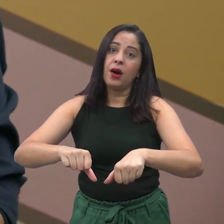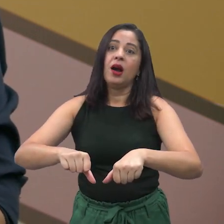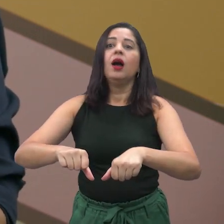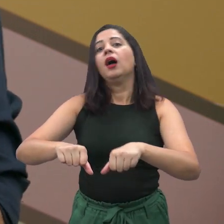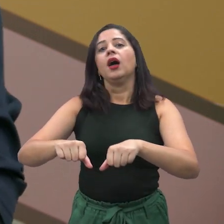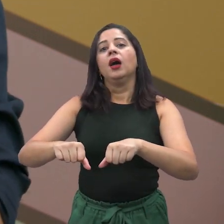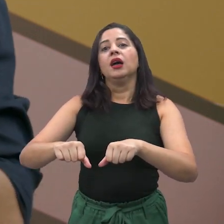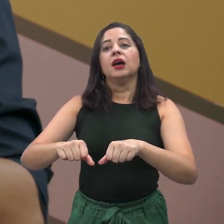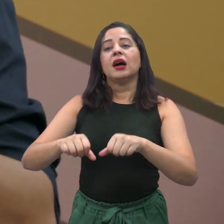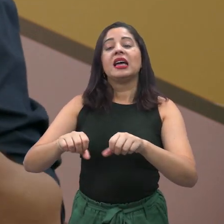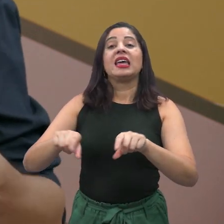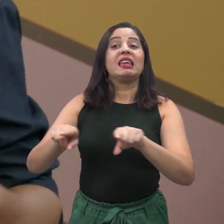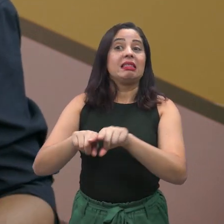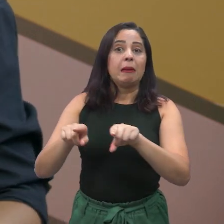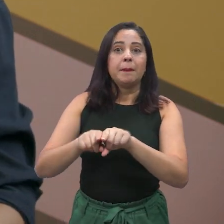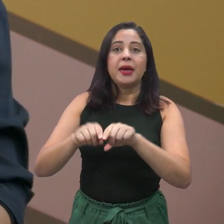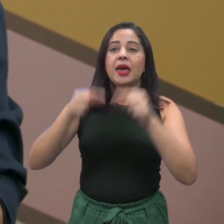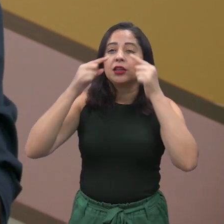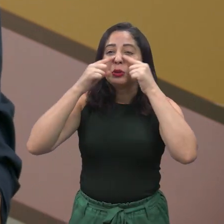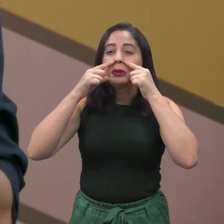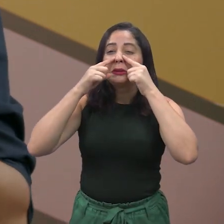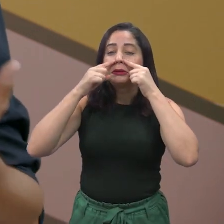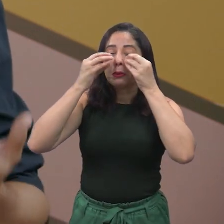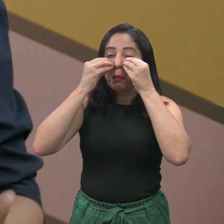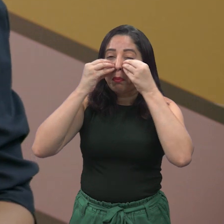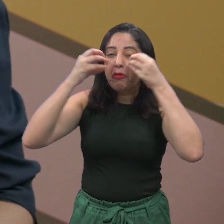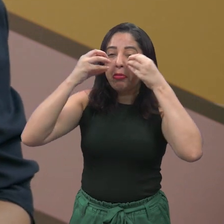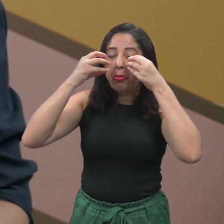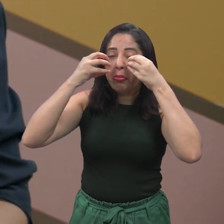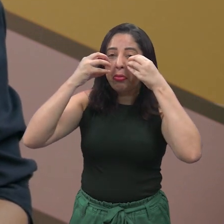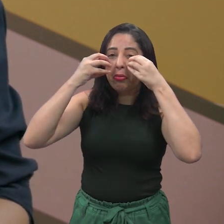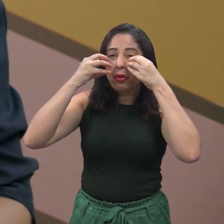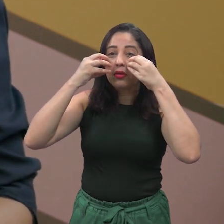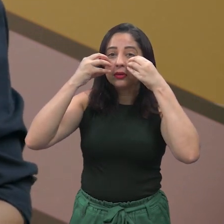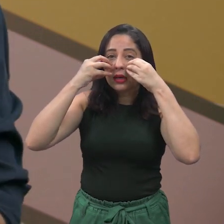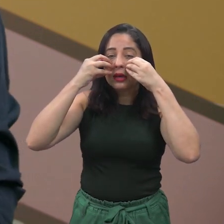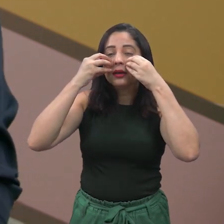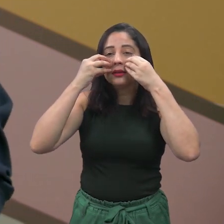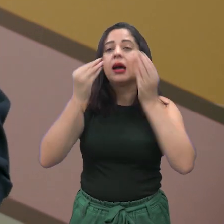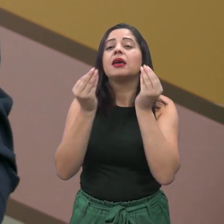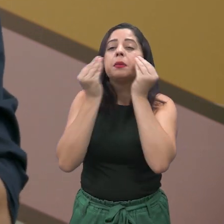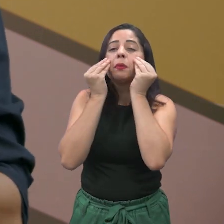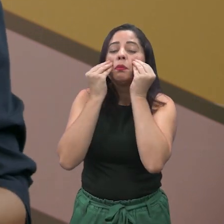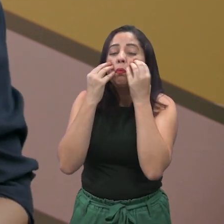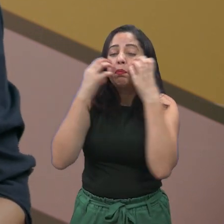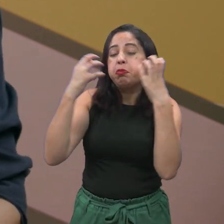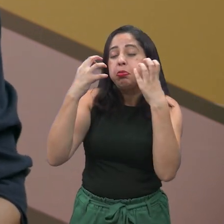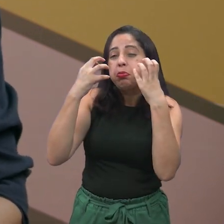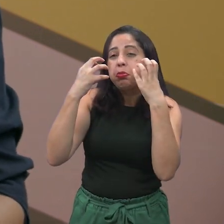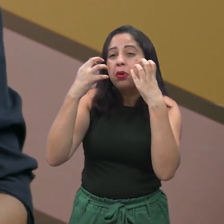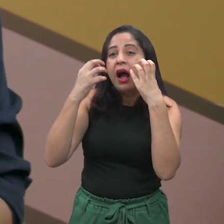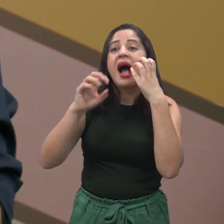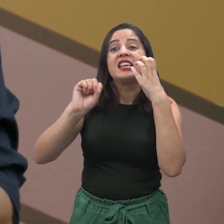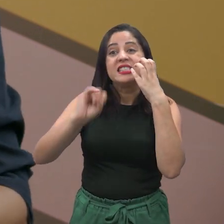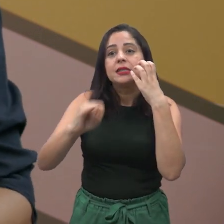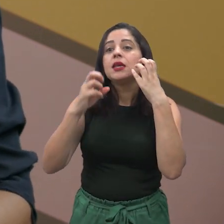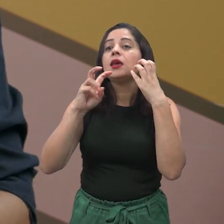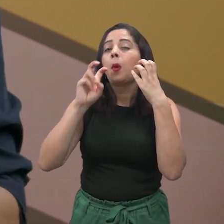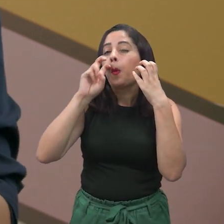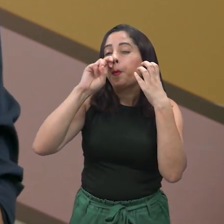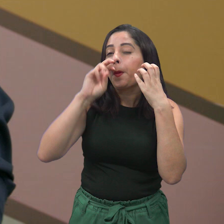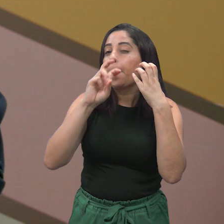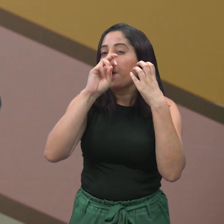de infecção, o catarro pode ficar preso e aí começar a facilitar o desenvolvimento de uma sinusite, de uma infecção bacteriana na